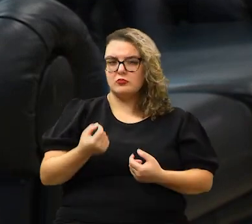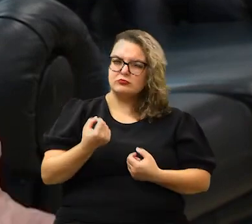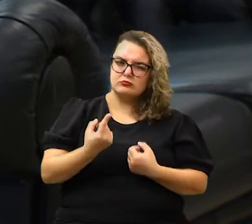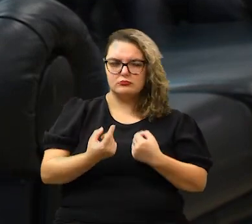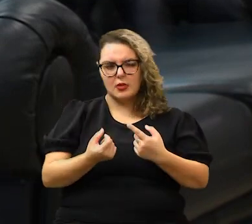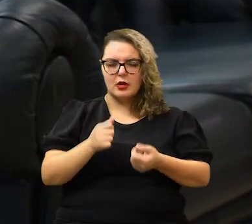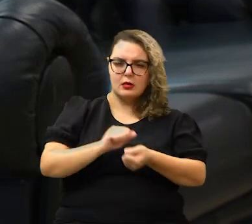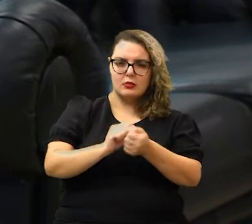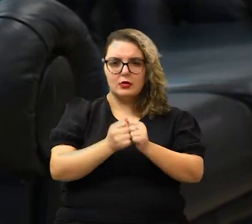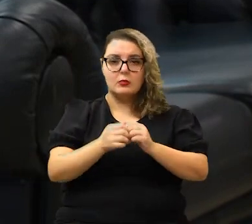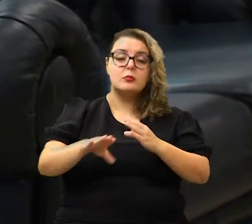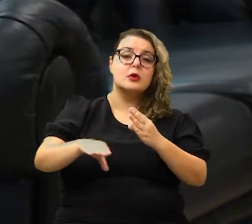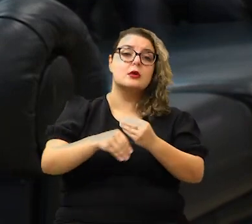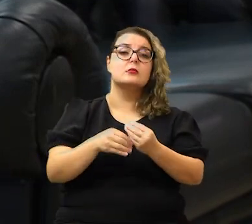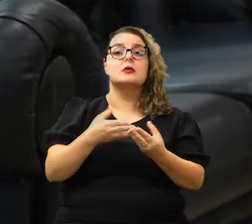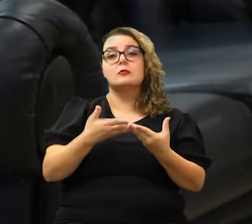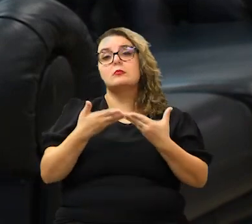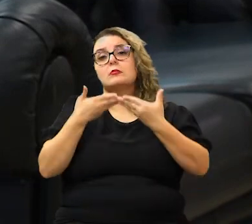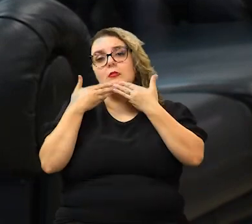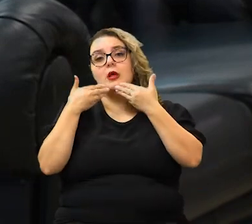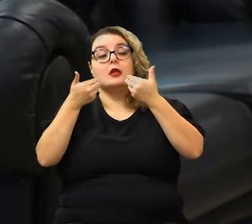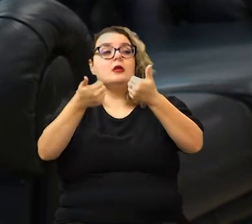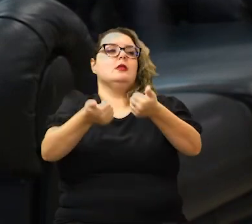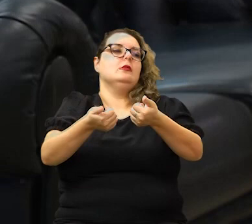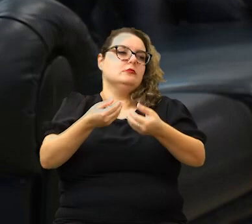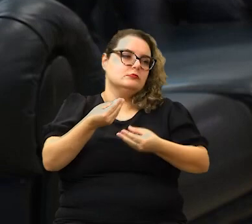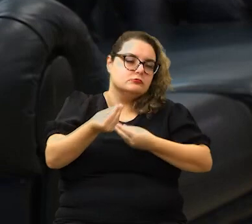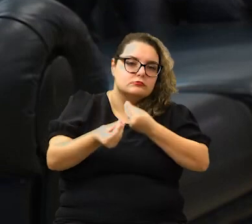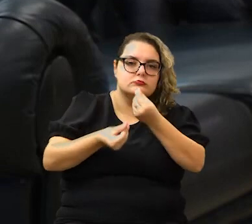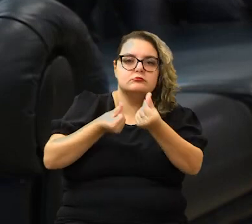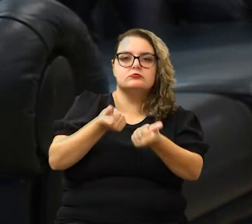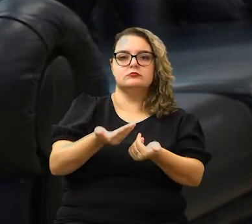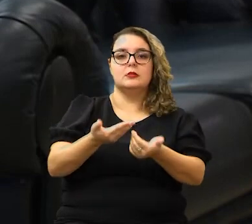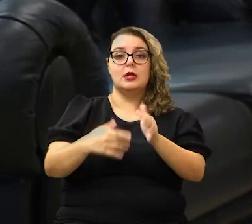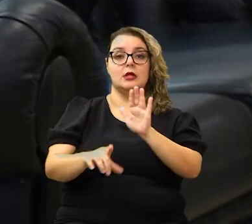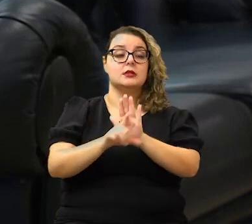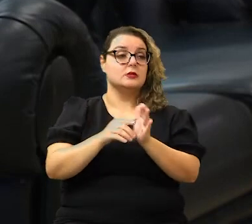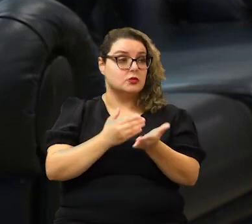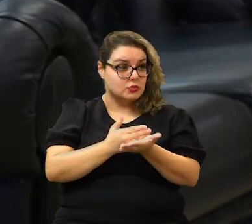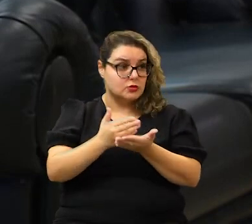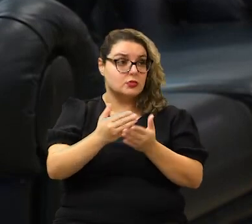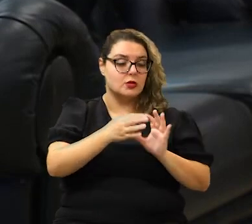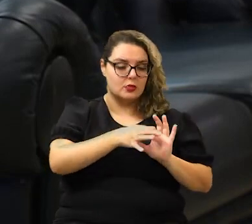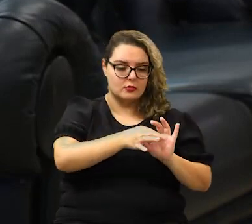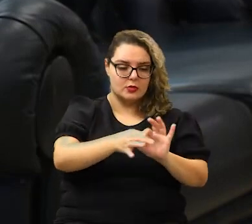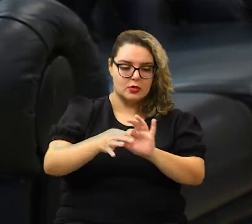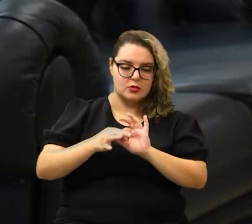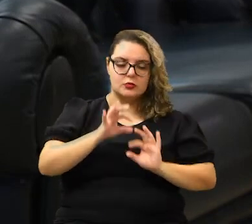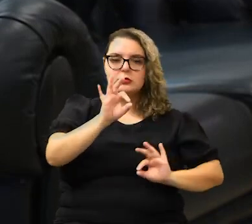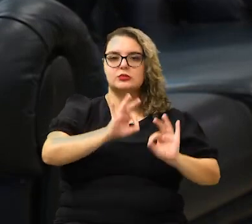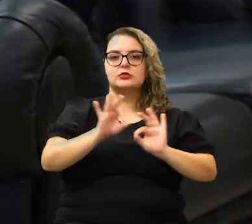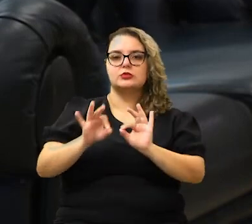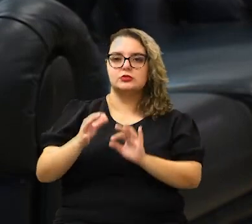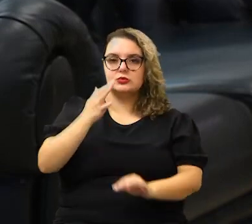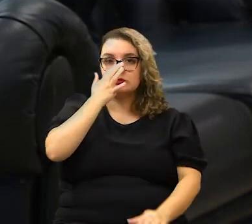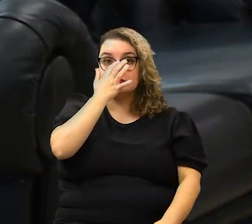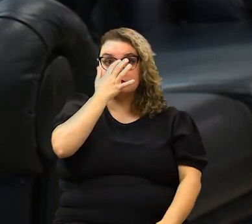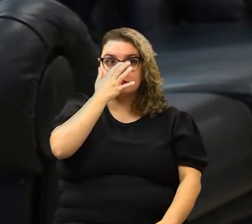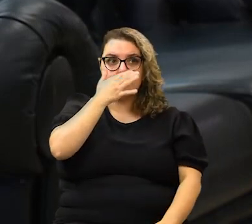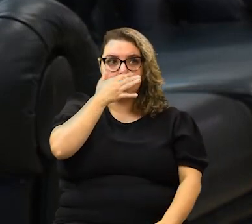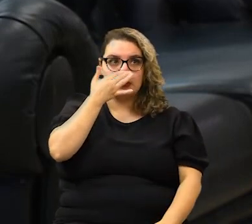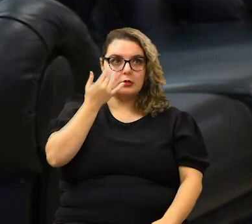fazer alguns ajustes de emendas para aprimorar essa lei que inicia o ciclo de planejamento